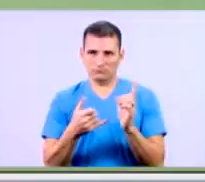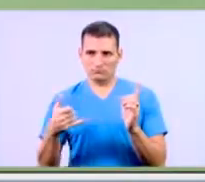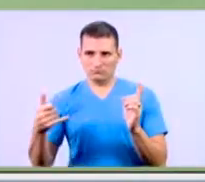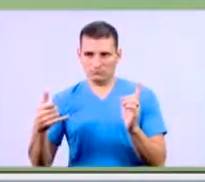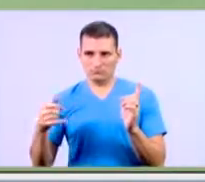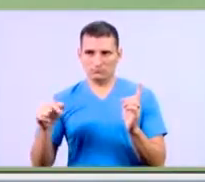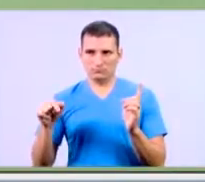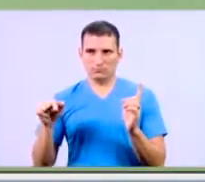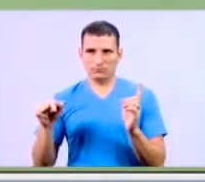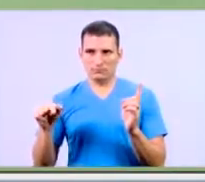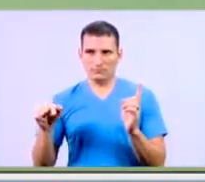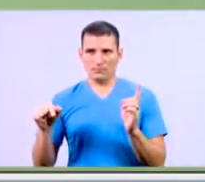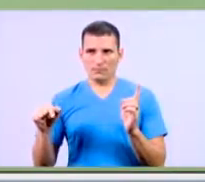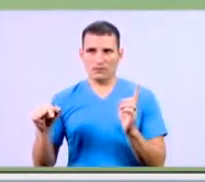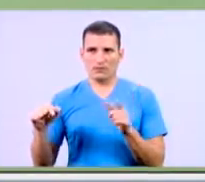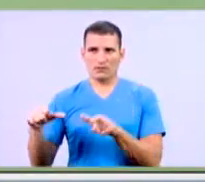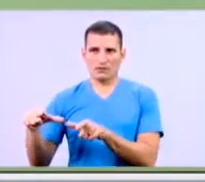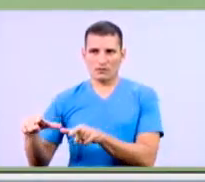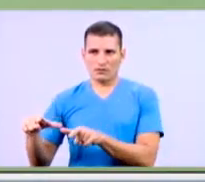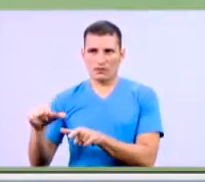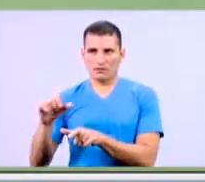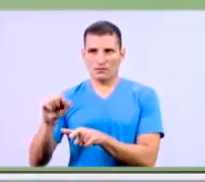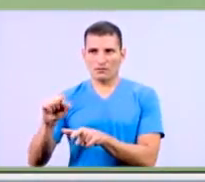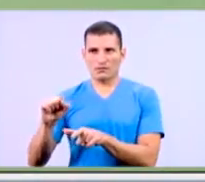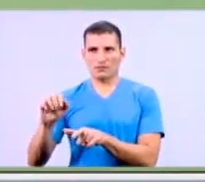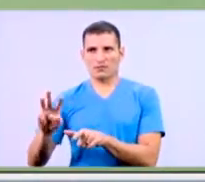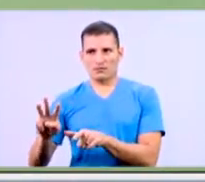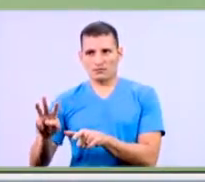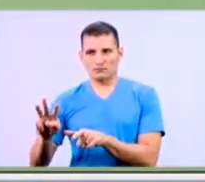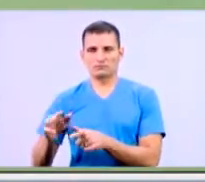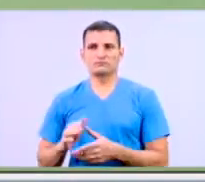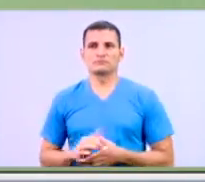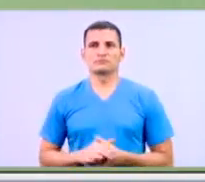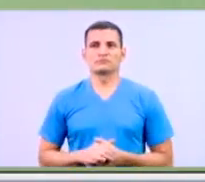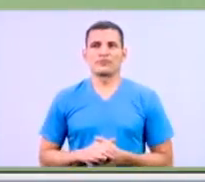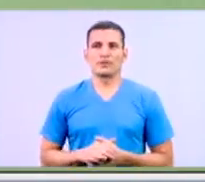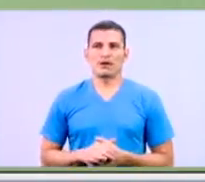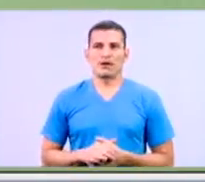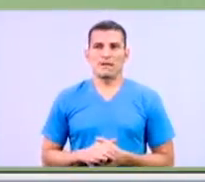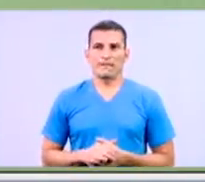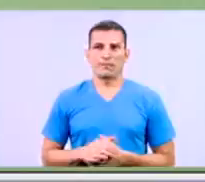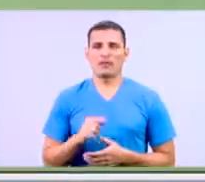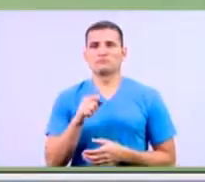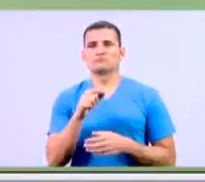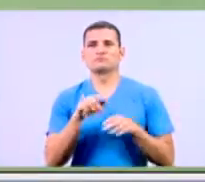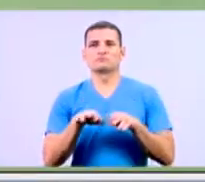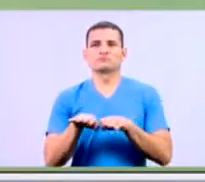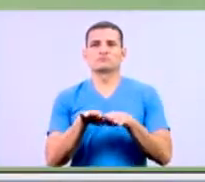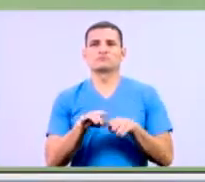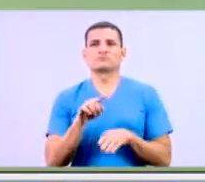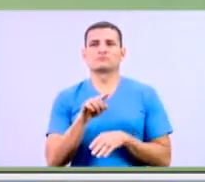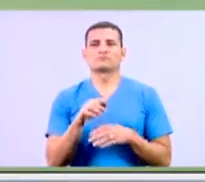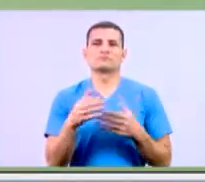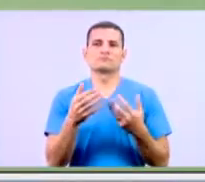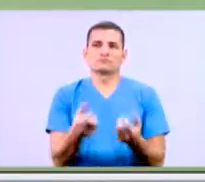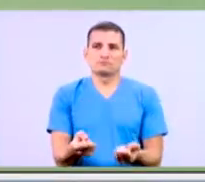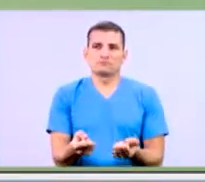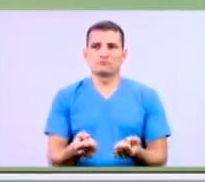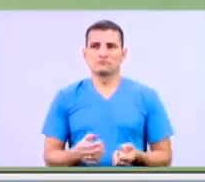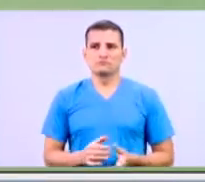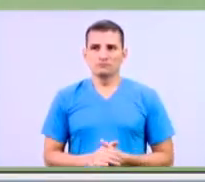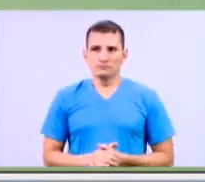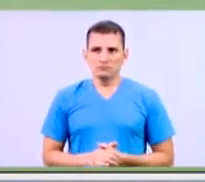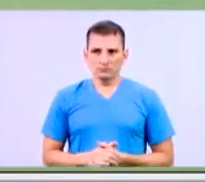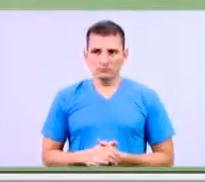internet. Esse daqui seria o switch, correto? Então, que padrão aí ele tem que suportar? O switch